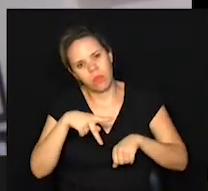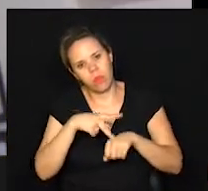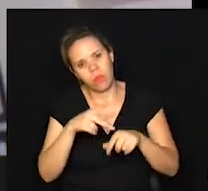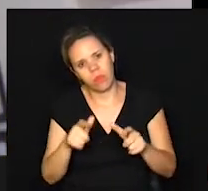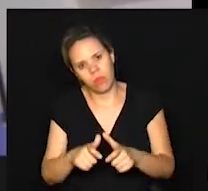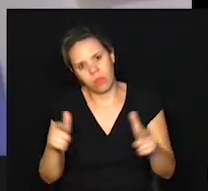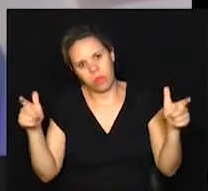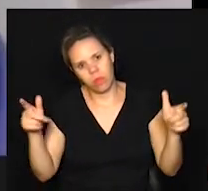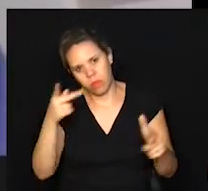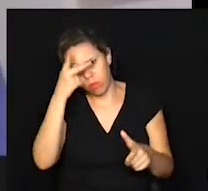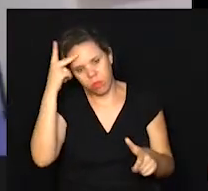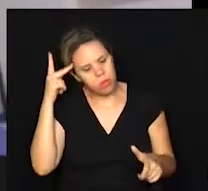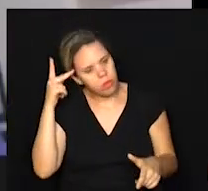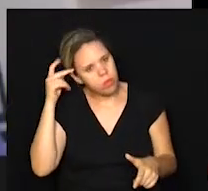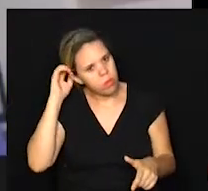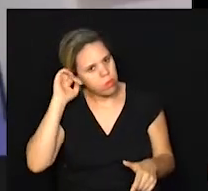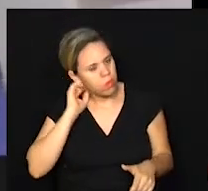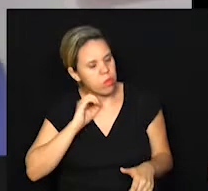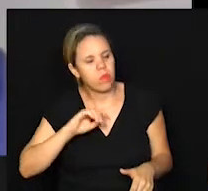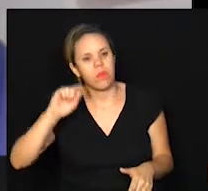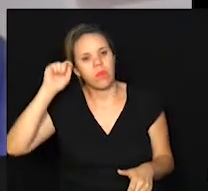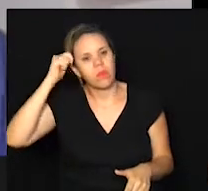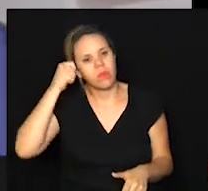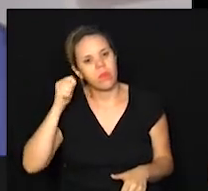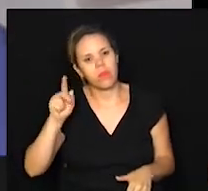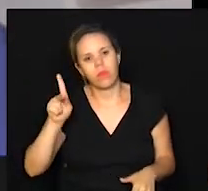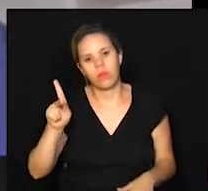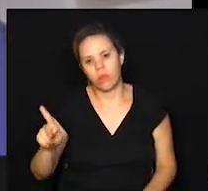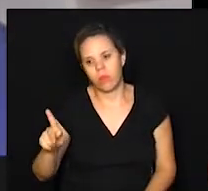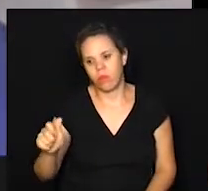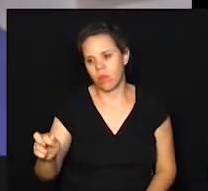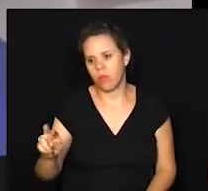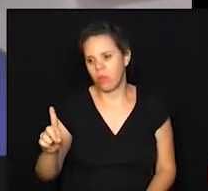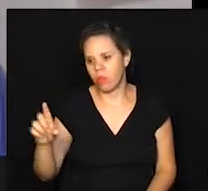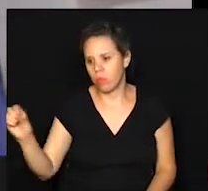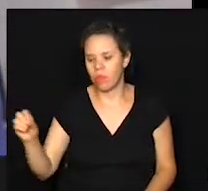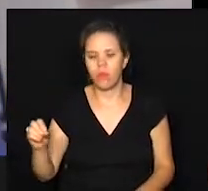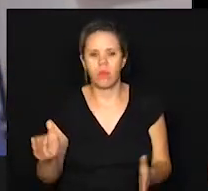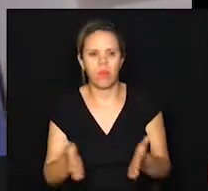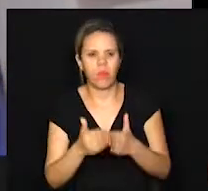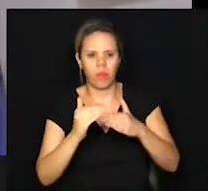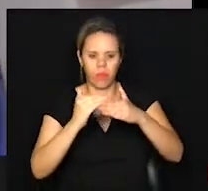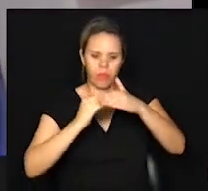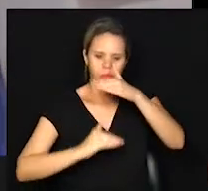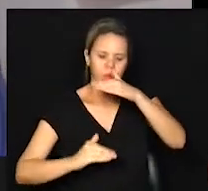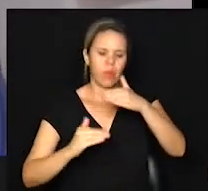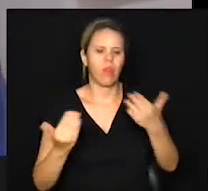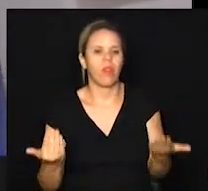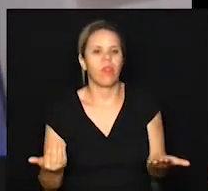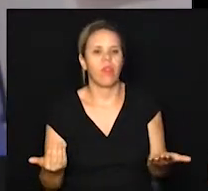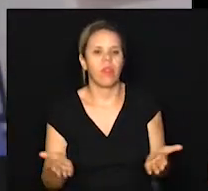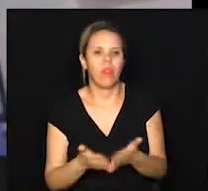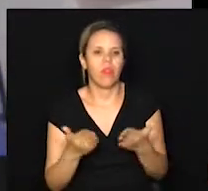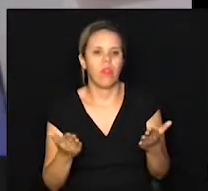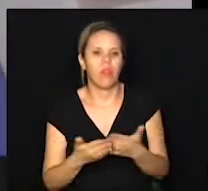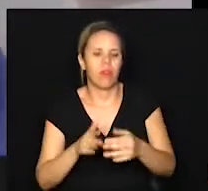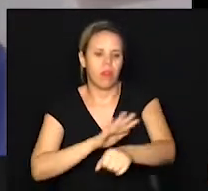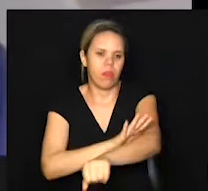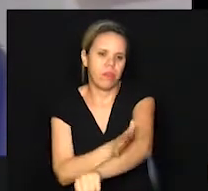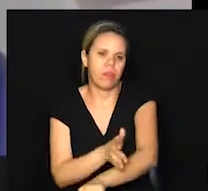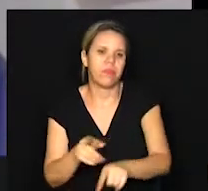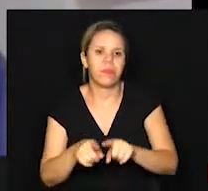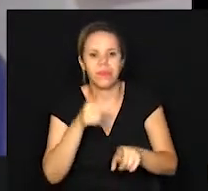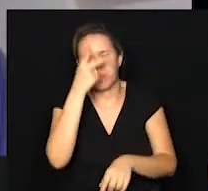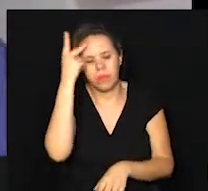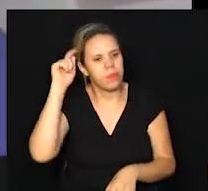maioria é de negros e pardos. E é um país profundamente desigual, tanto do ponto de vista social quanto racial, né? Os negros